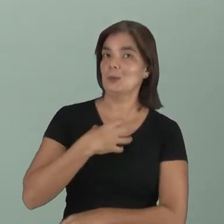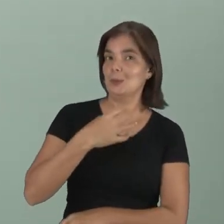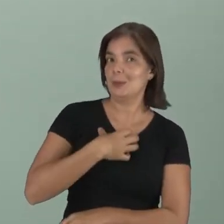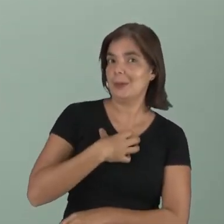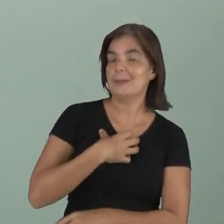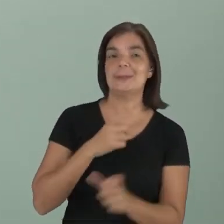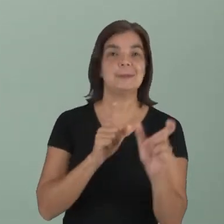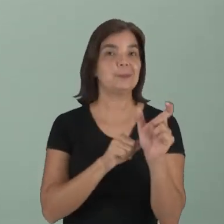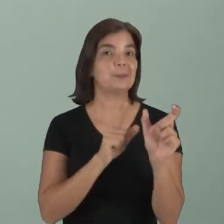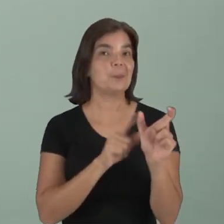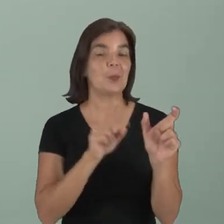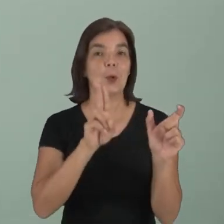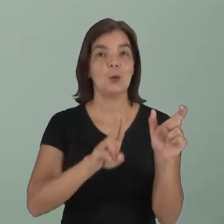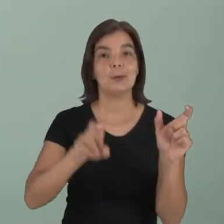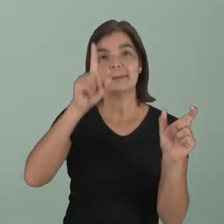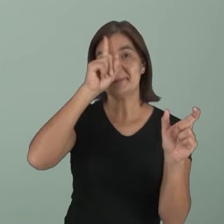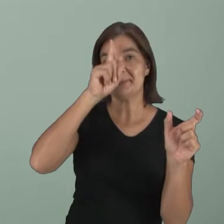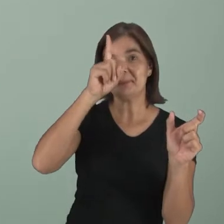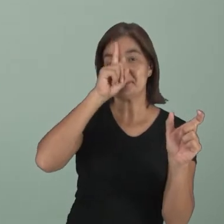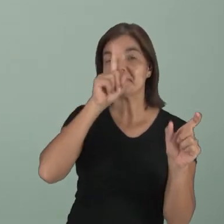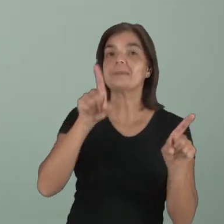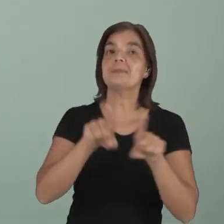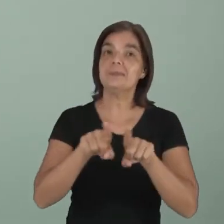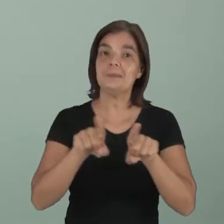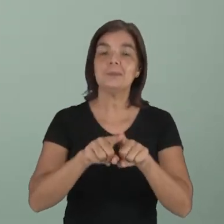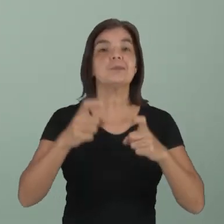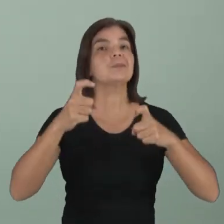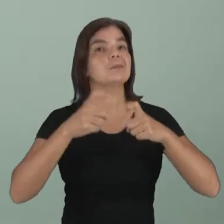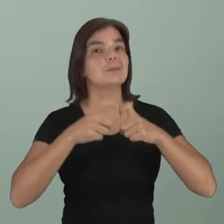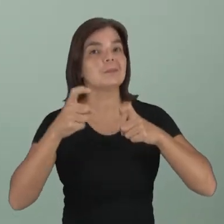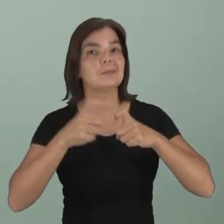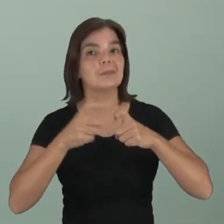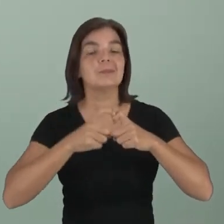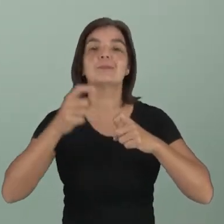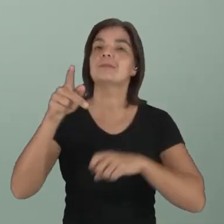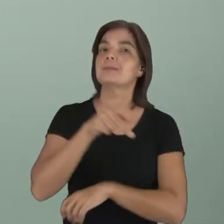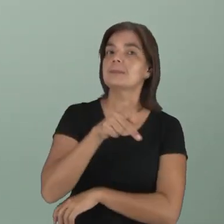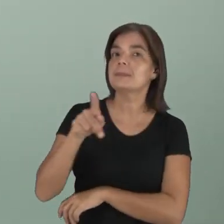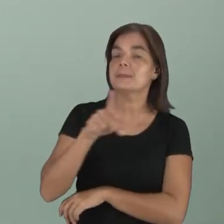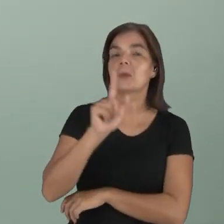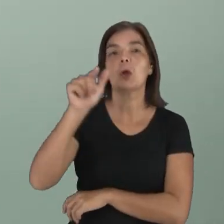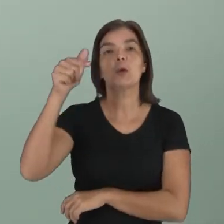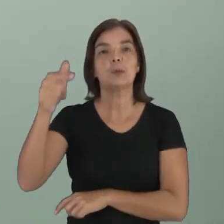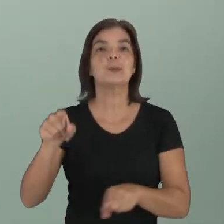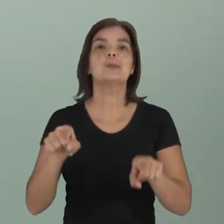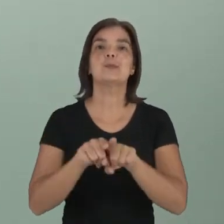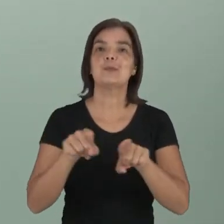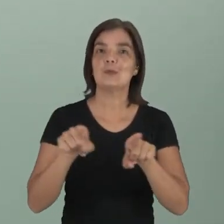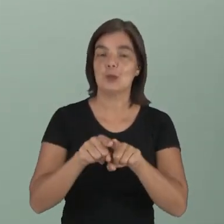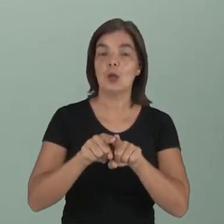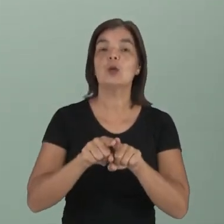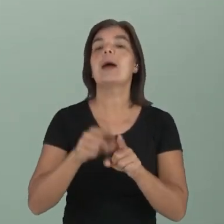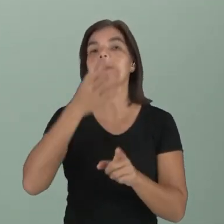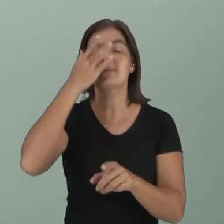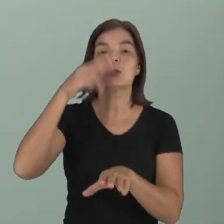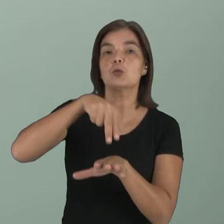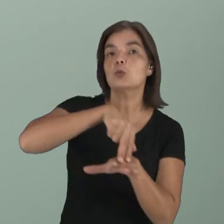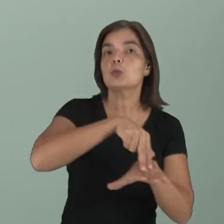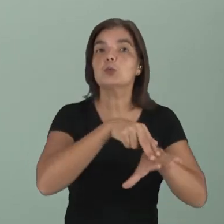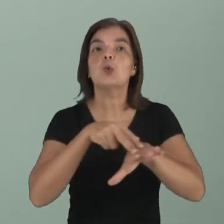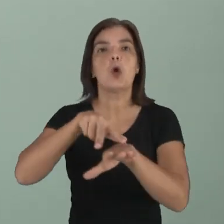jargões, as suas palavras de uso no dia a dia, assim como os médicos, professores, entre outros. Os surfistas,